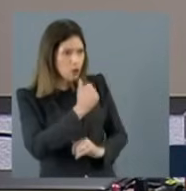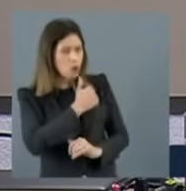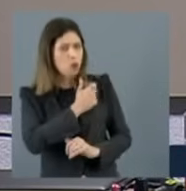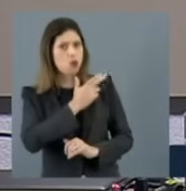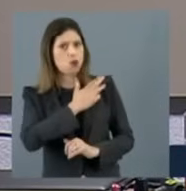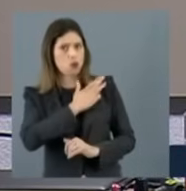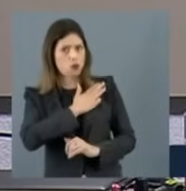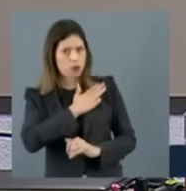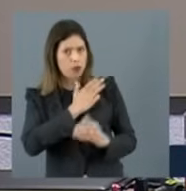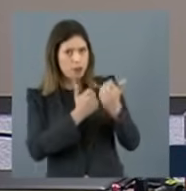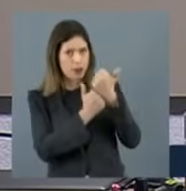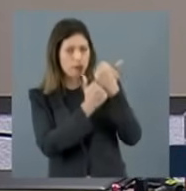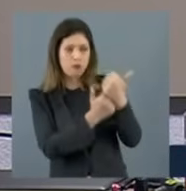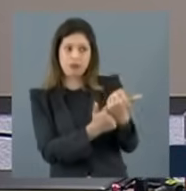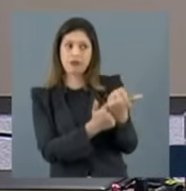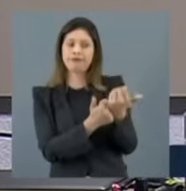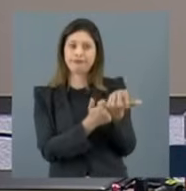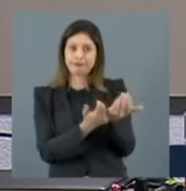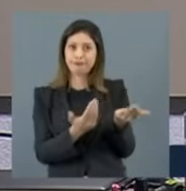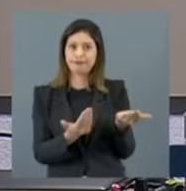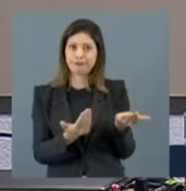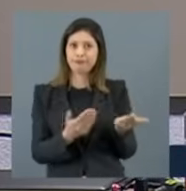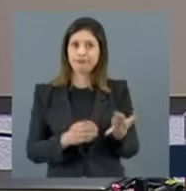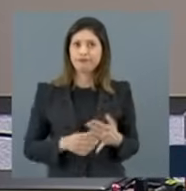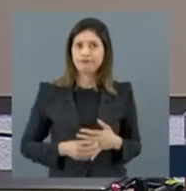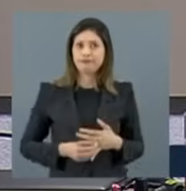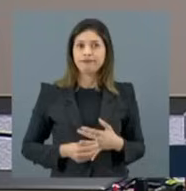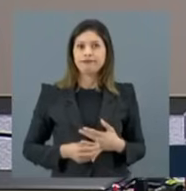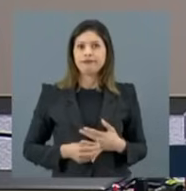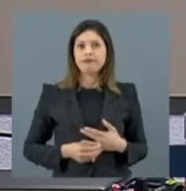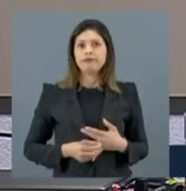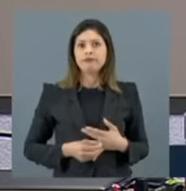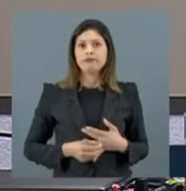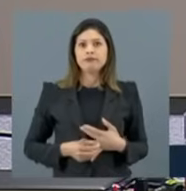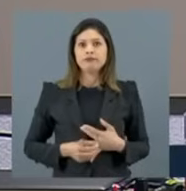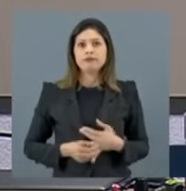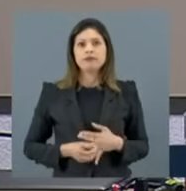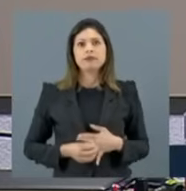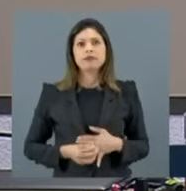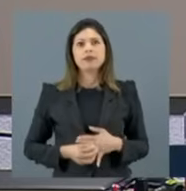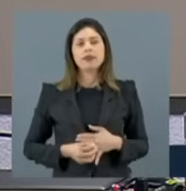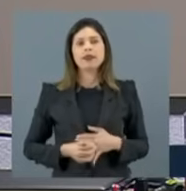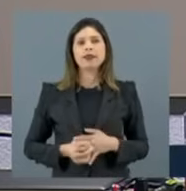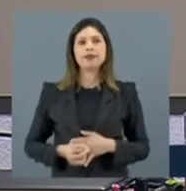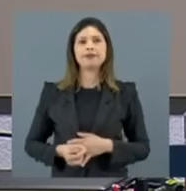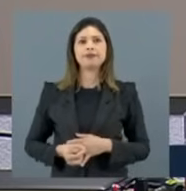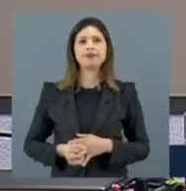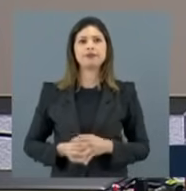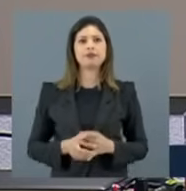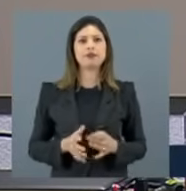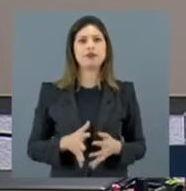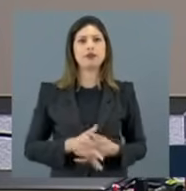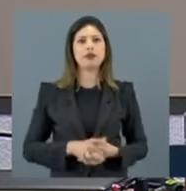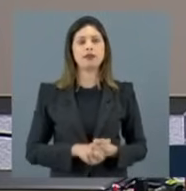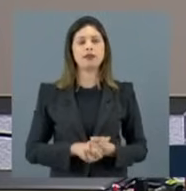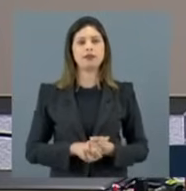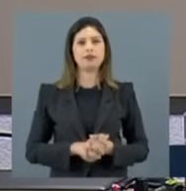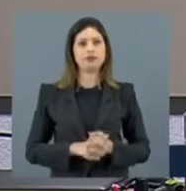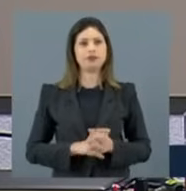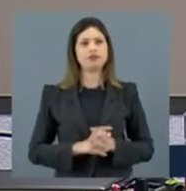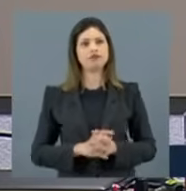é novidade para quem acompanha a história. No